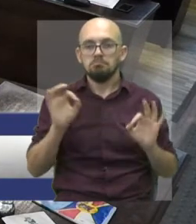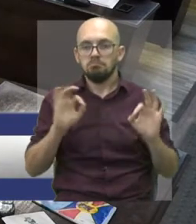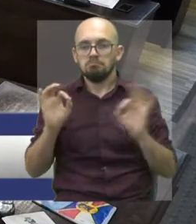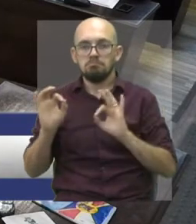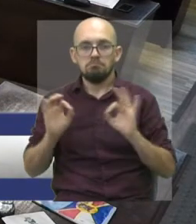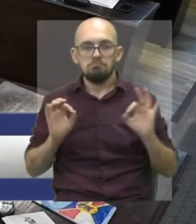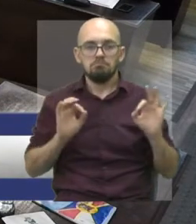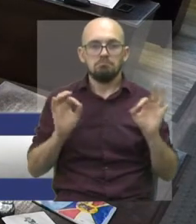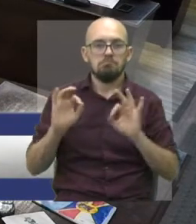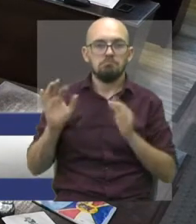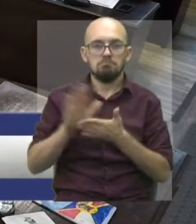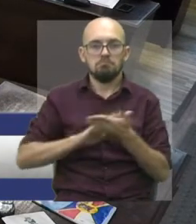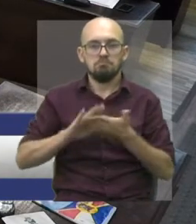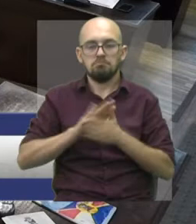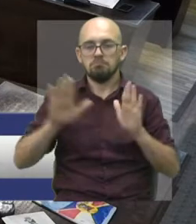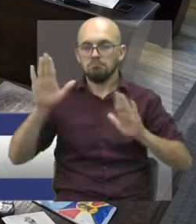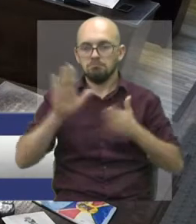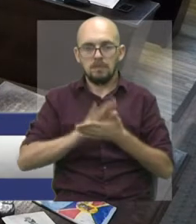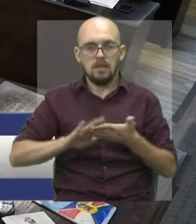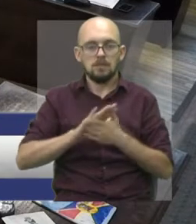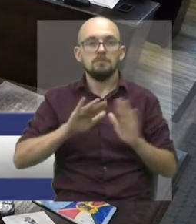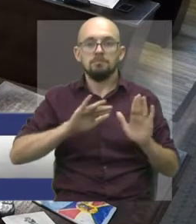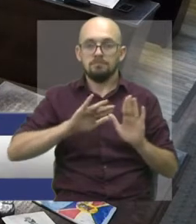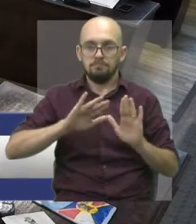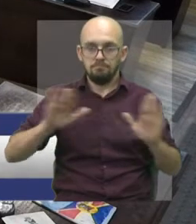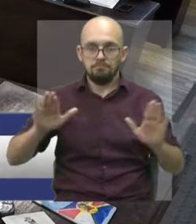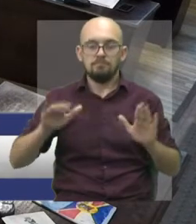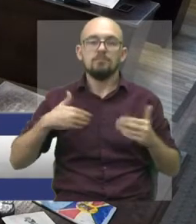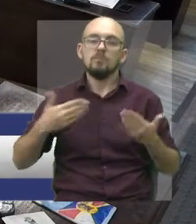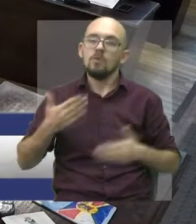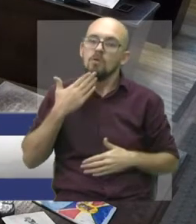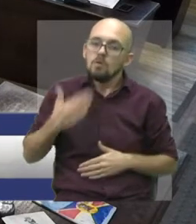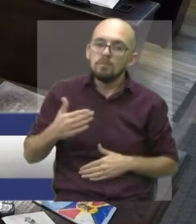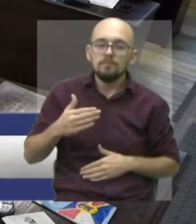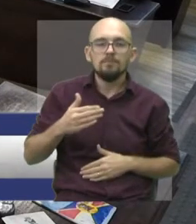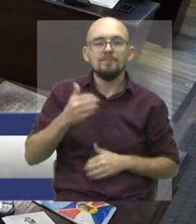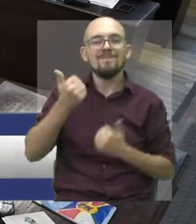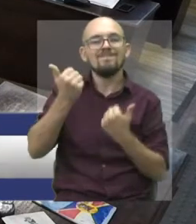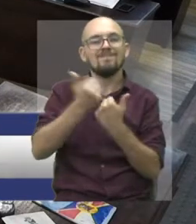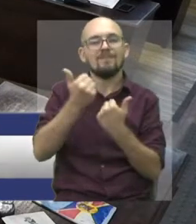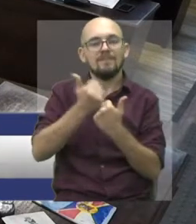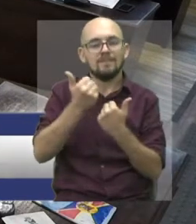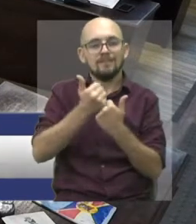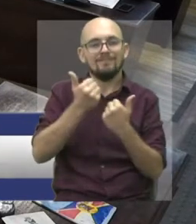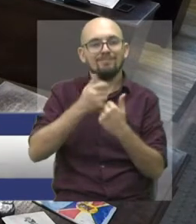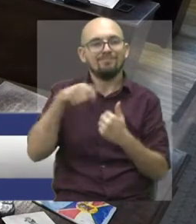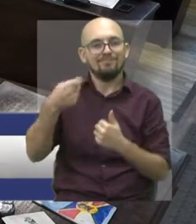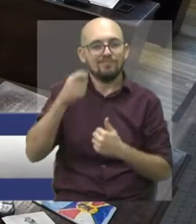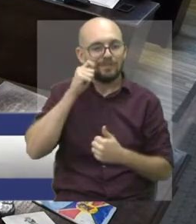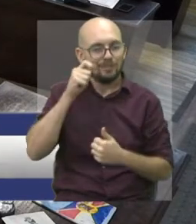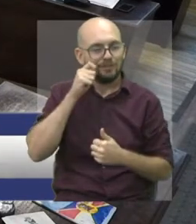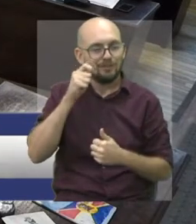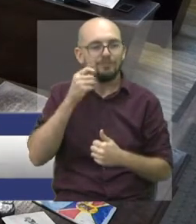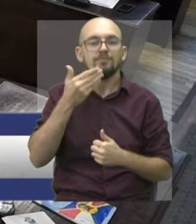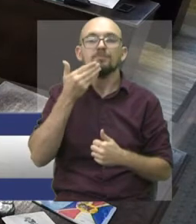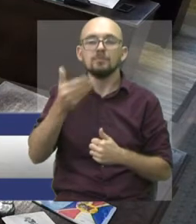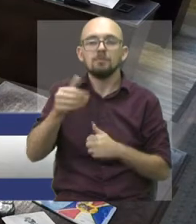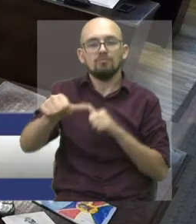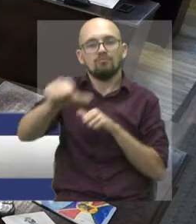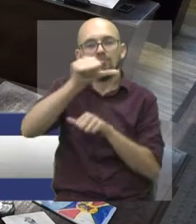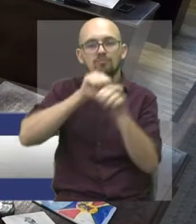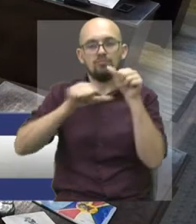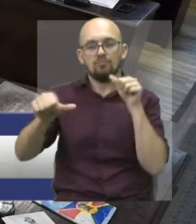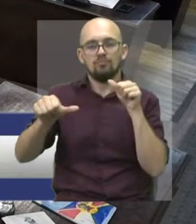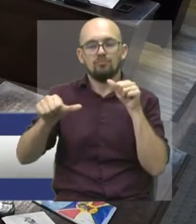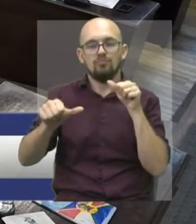desejando fazer uso da palavra, eu solicito ao vice-presidente vereador Adenilson Ormenda, que assuma os